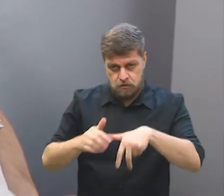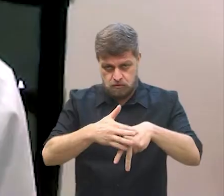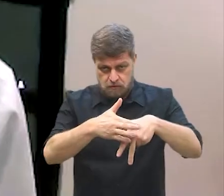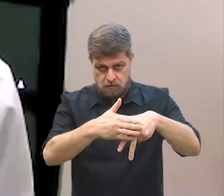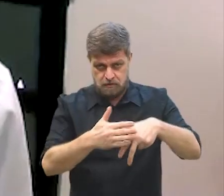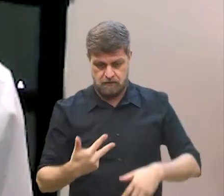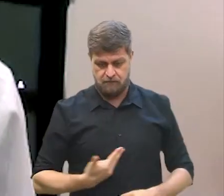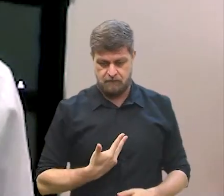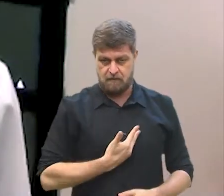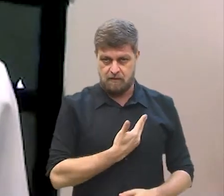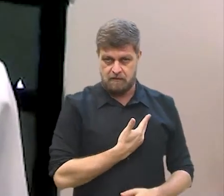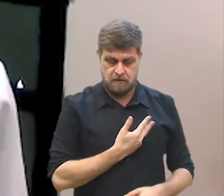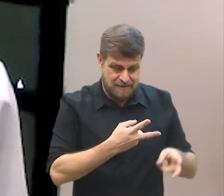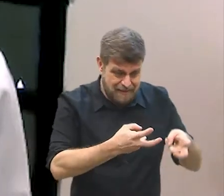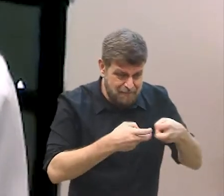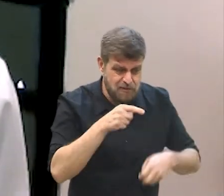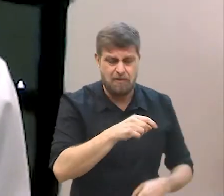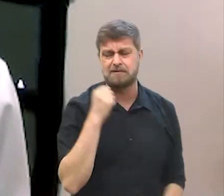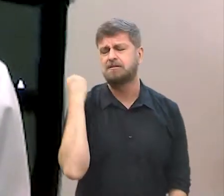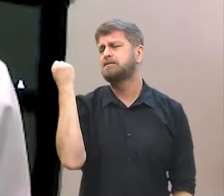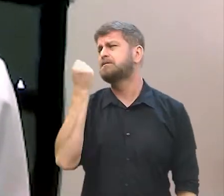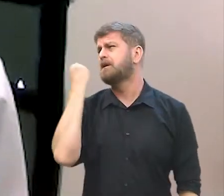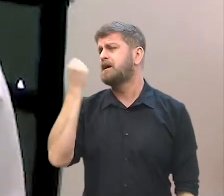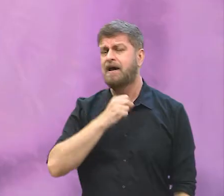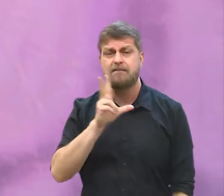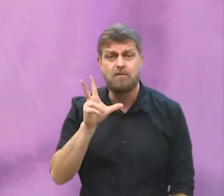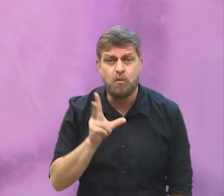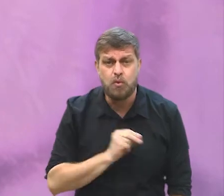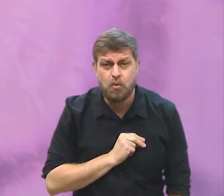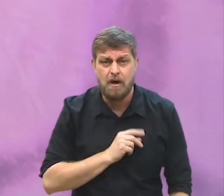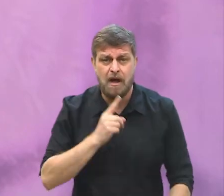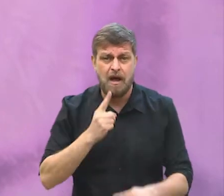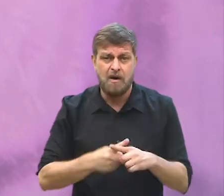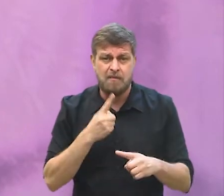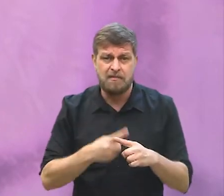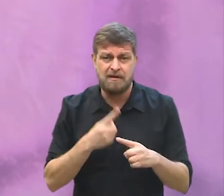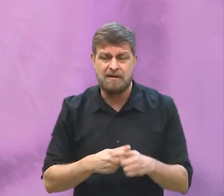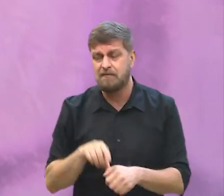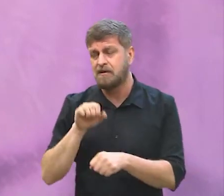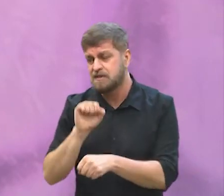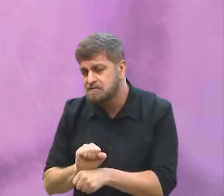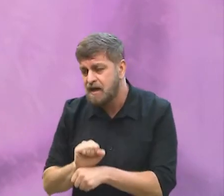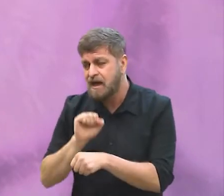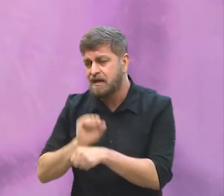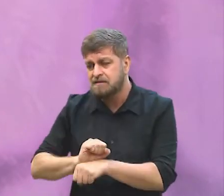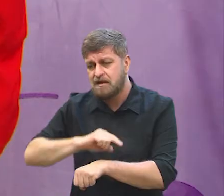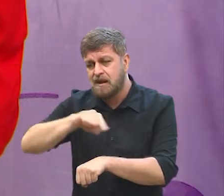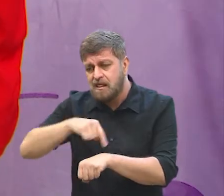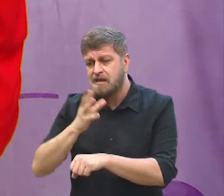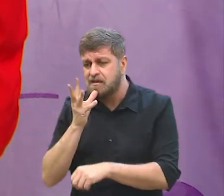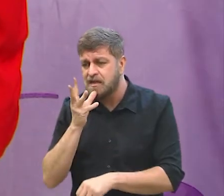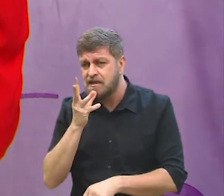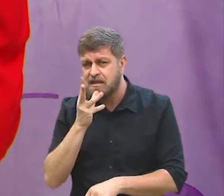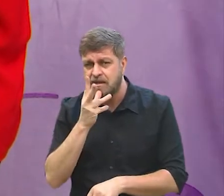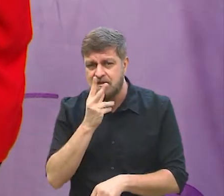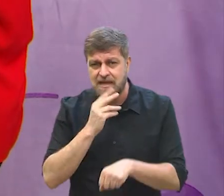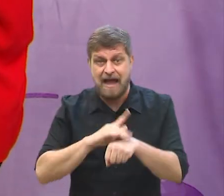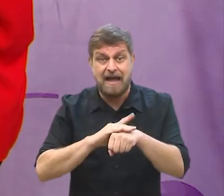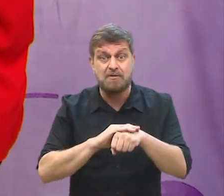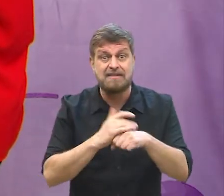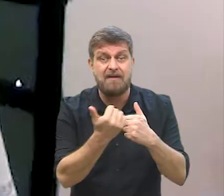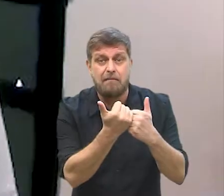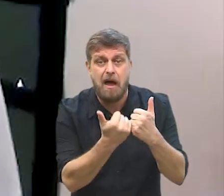Saúde. E aí, agora sim, o que aconteceu? Essas cirurgias, elas ficaram represadas, né? As pessoas, elas não deixaram de ficar doentes. Na